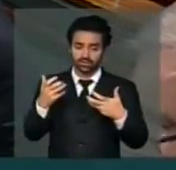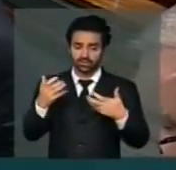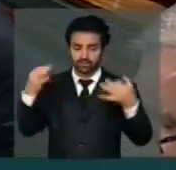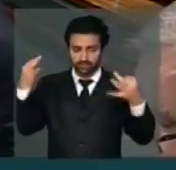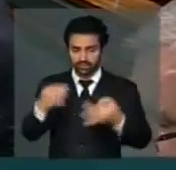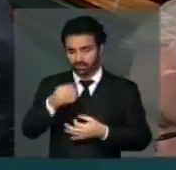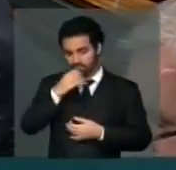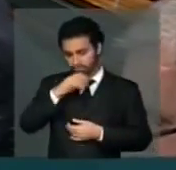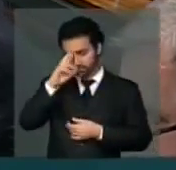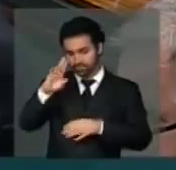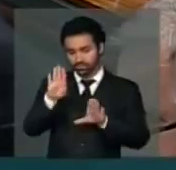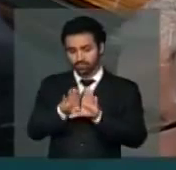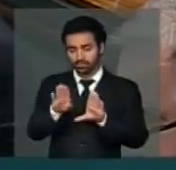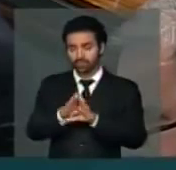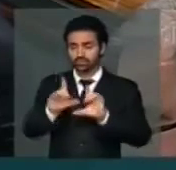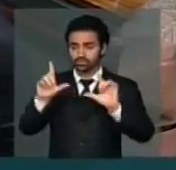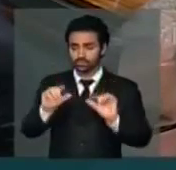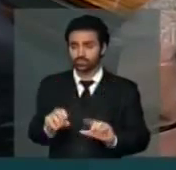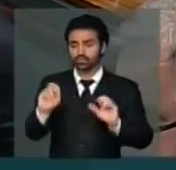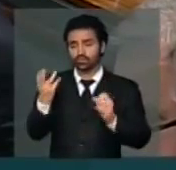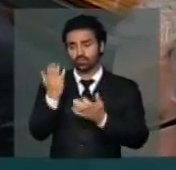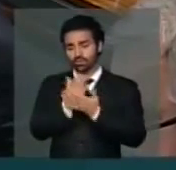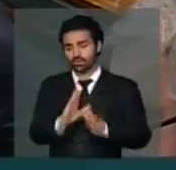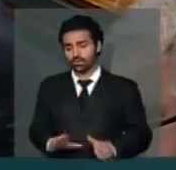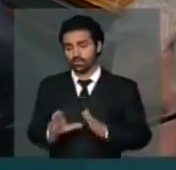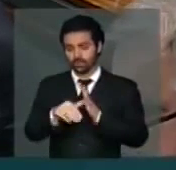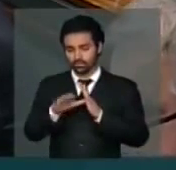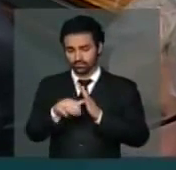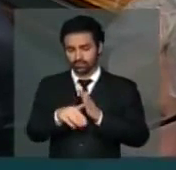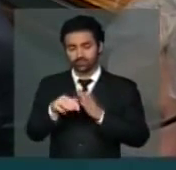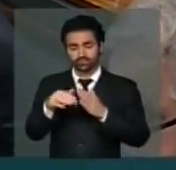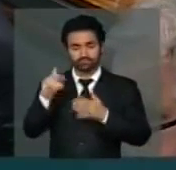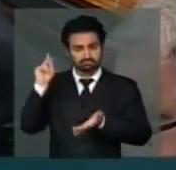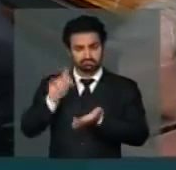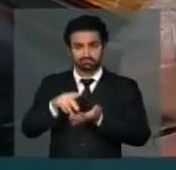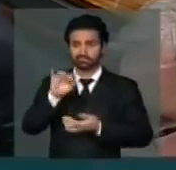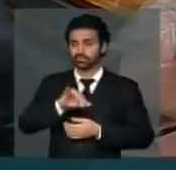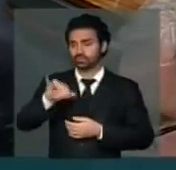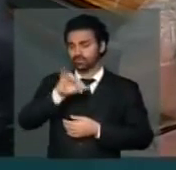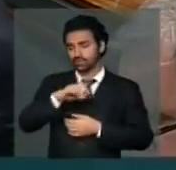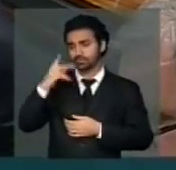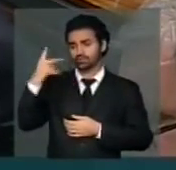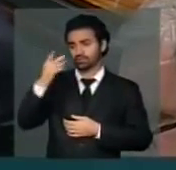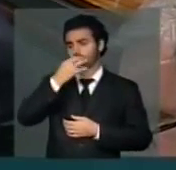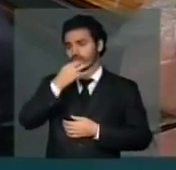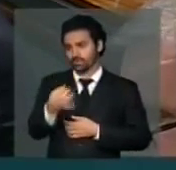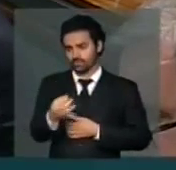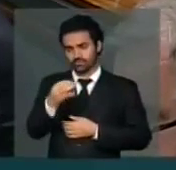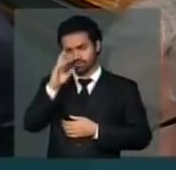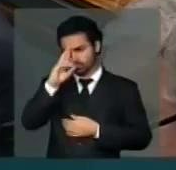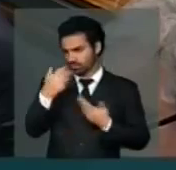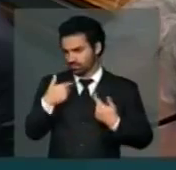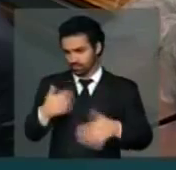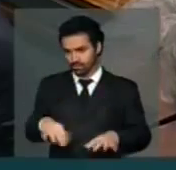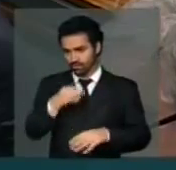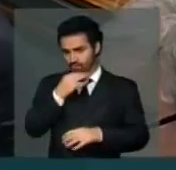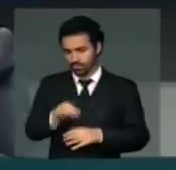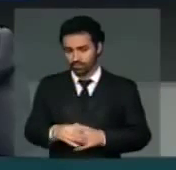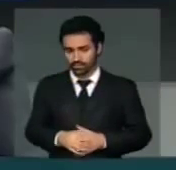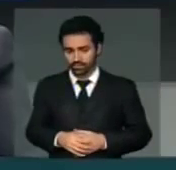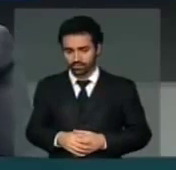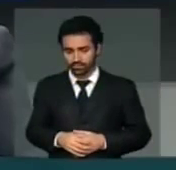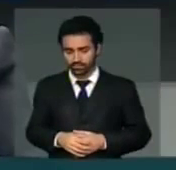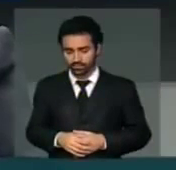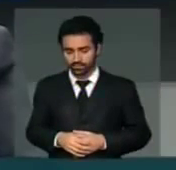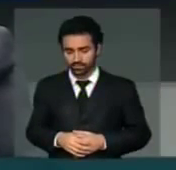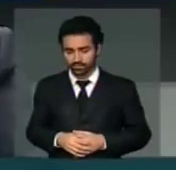também, diminuir ou até acabar com a corrupção. Isso é muito importante no depoimento do senhor. O senhor não quer falar sobre isso? Não, quero